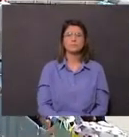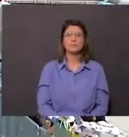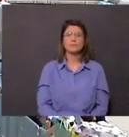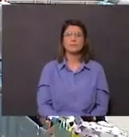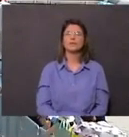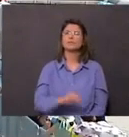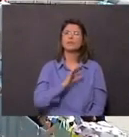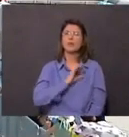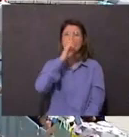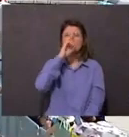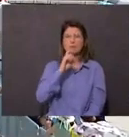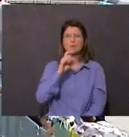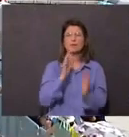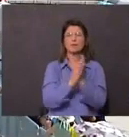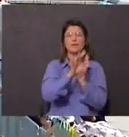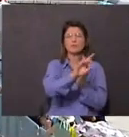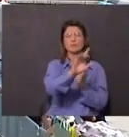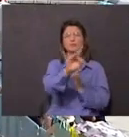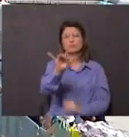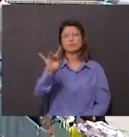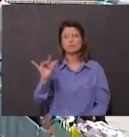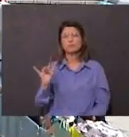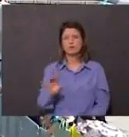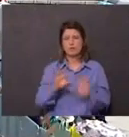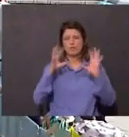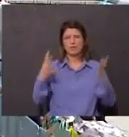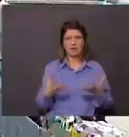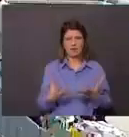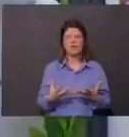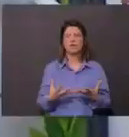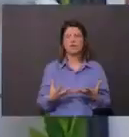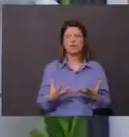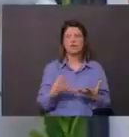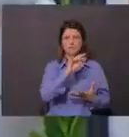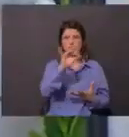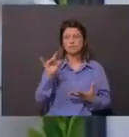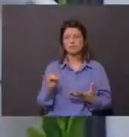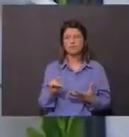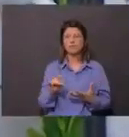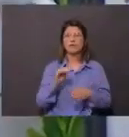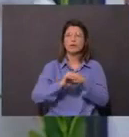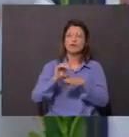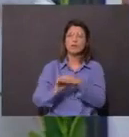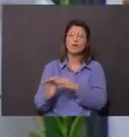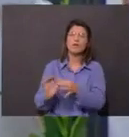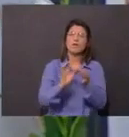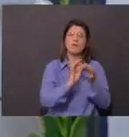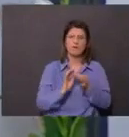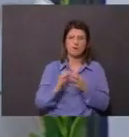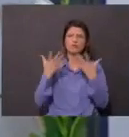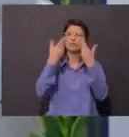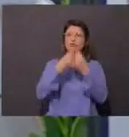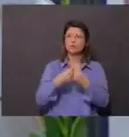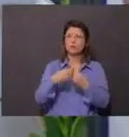Lembrai-vos, Senhor, da vossa Igreja dispersa por toda a terra e tornai perfeita na caridade em comunhão com o